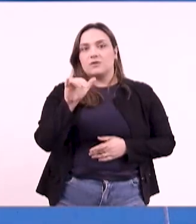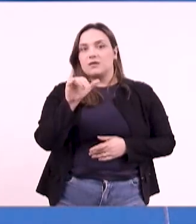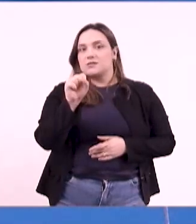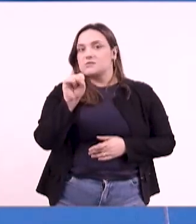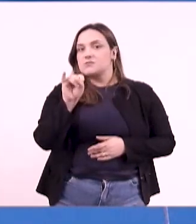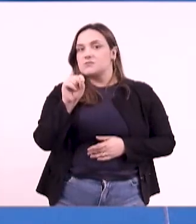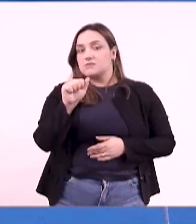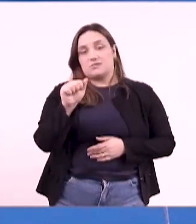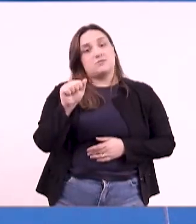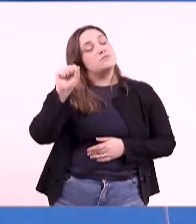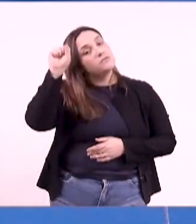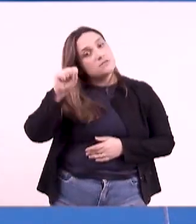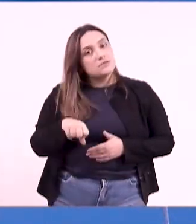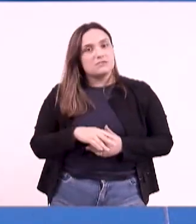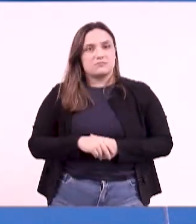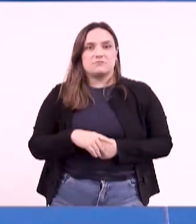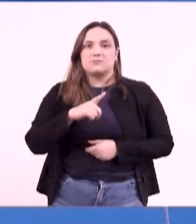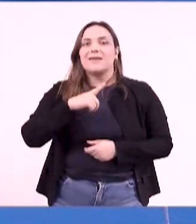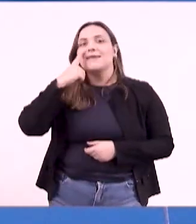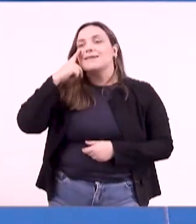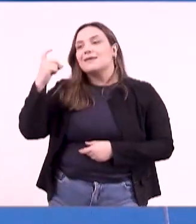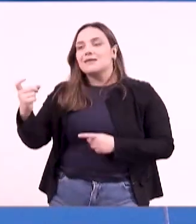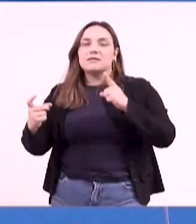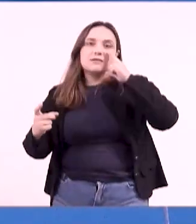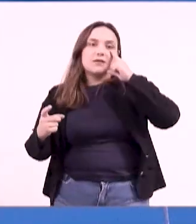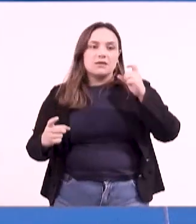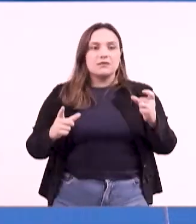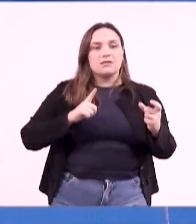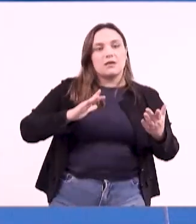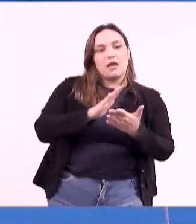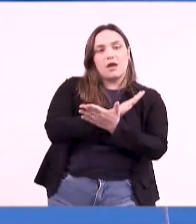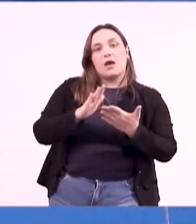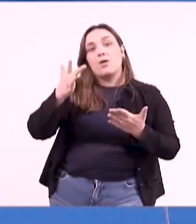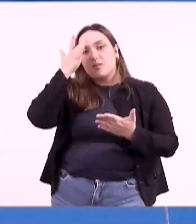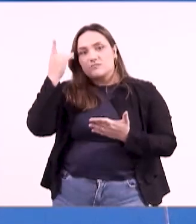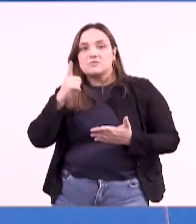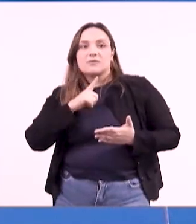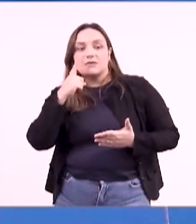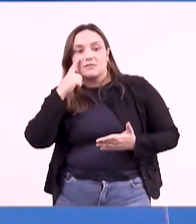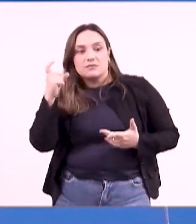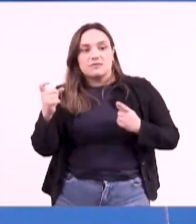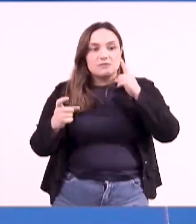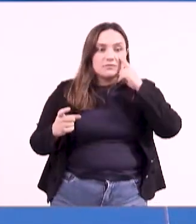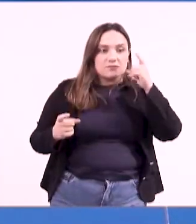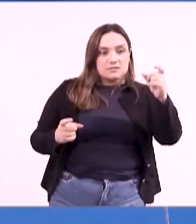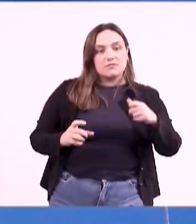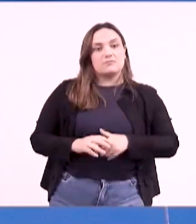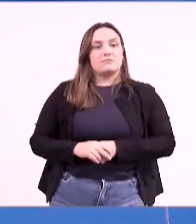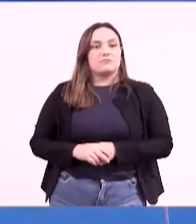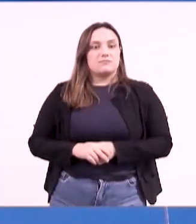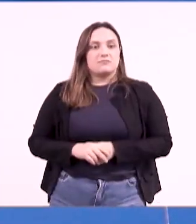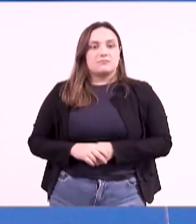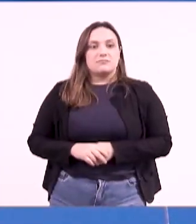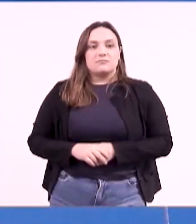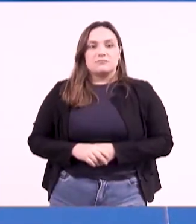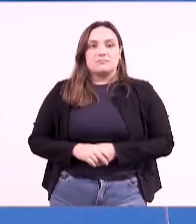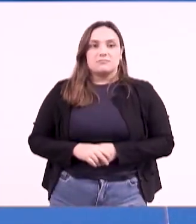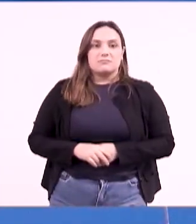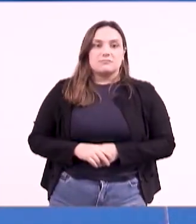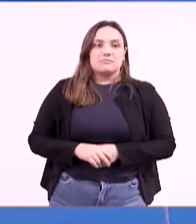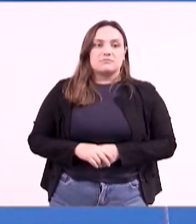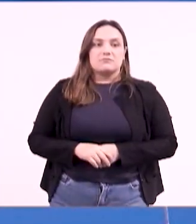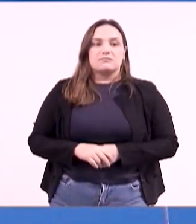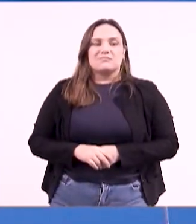Existe ali em Douradina o interesse de algumas pessoas que acabam fazendo